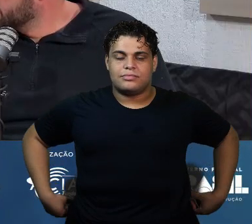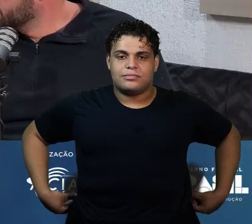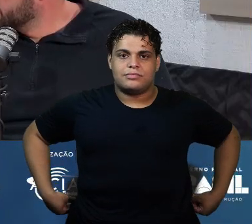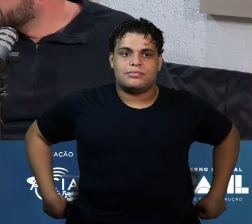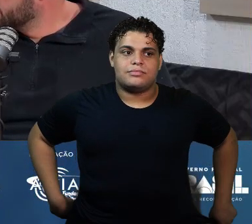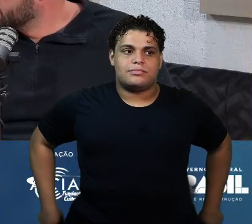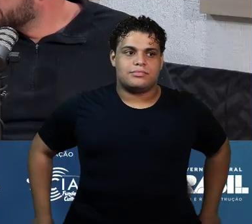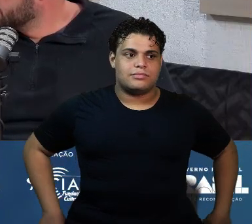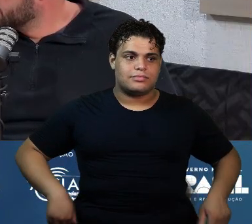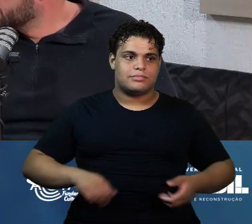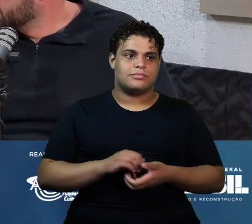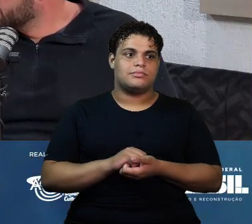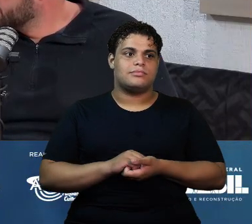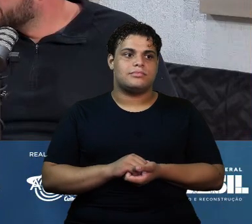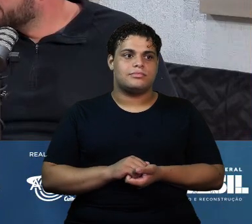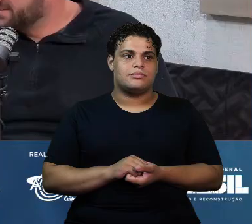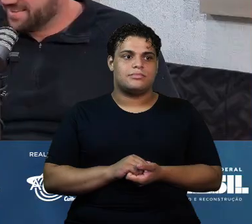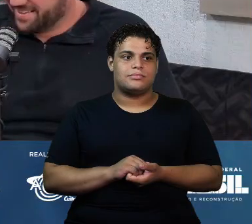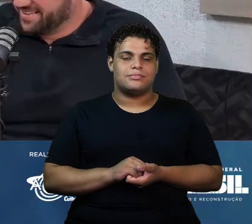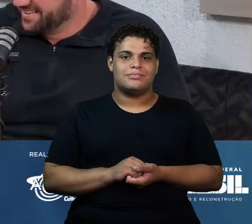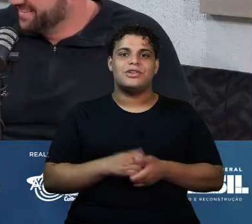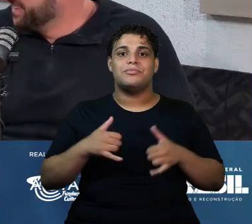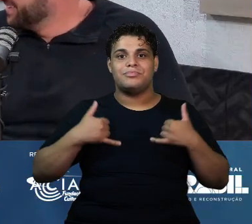Por idade, Rafael primeiro.